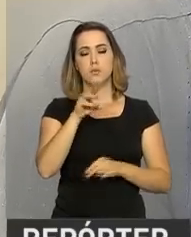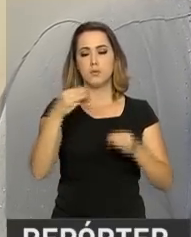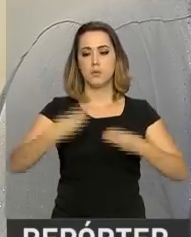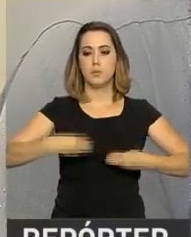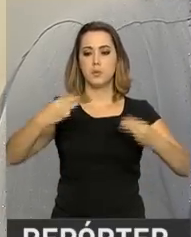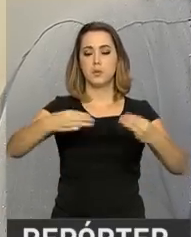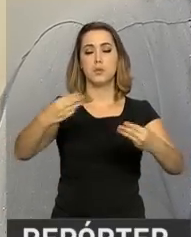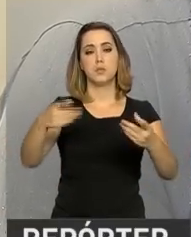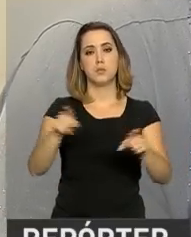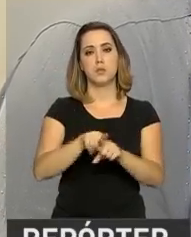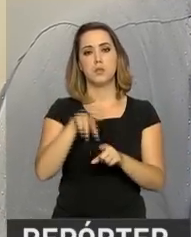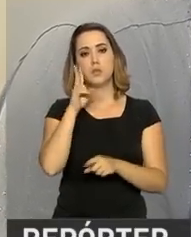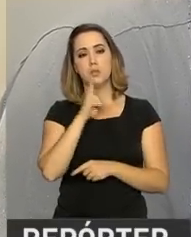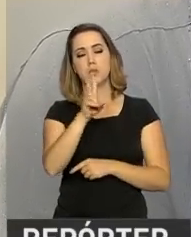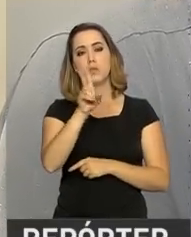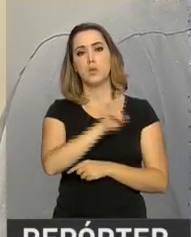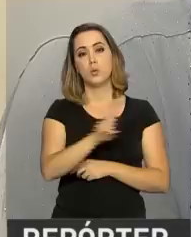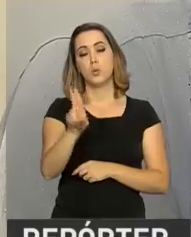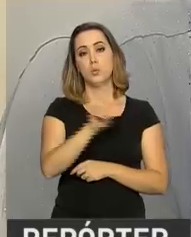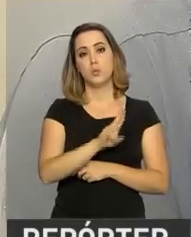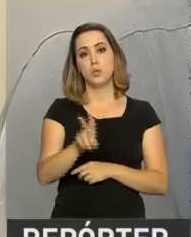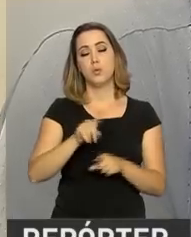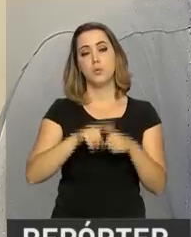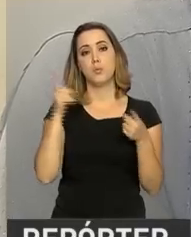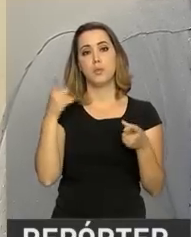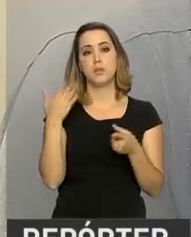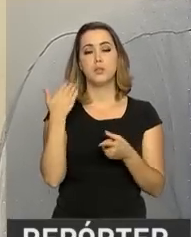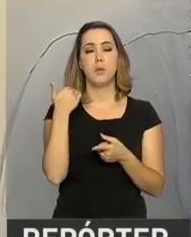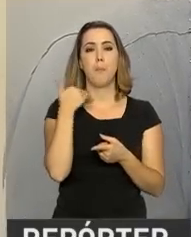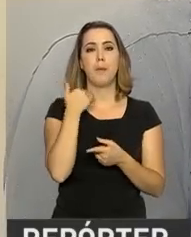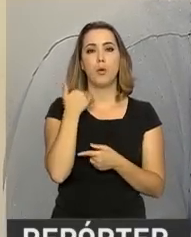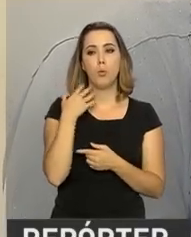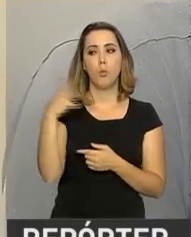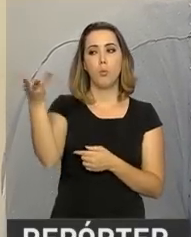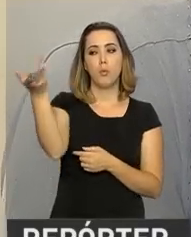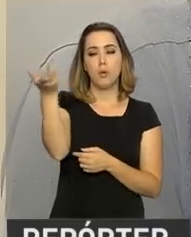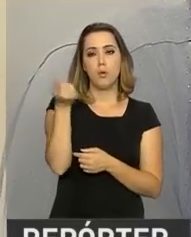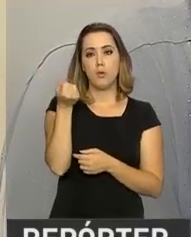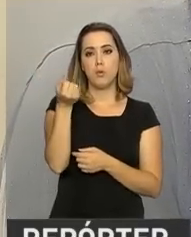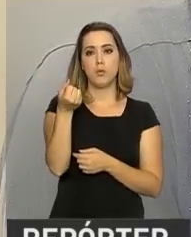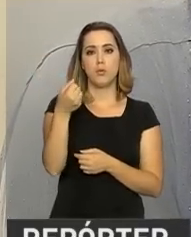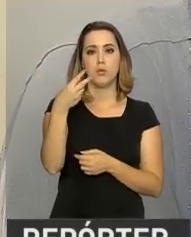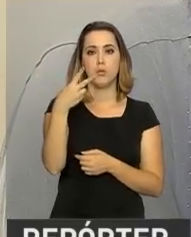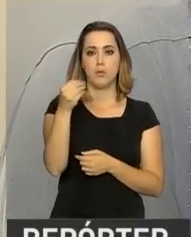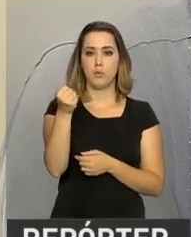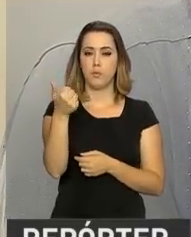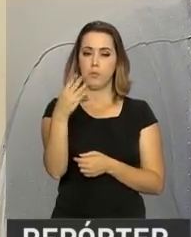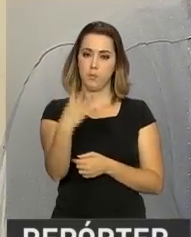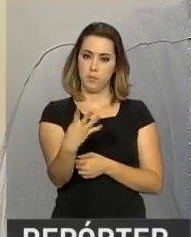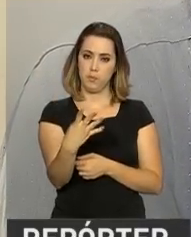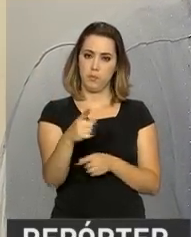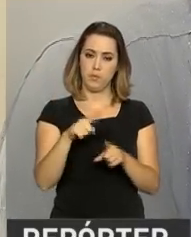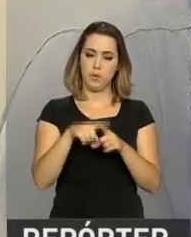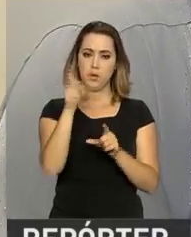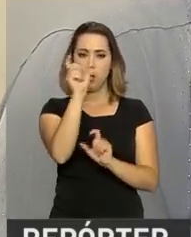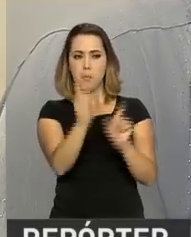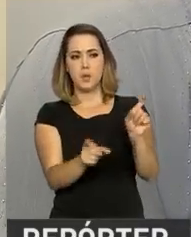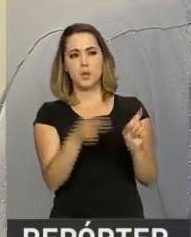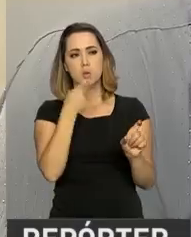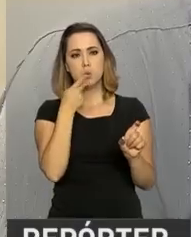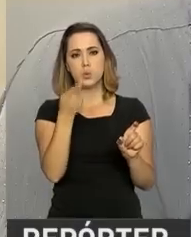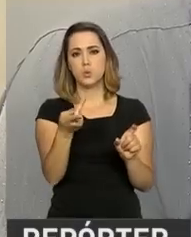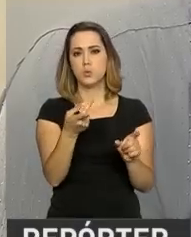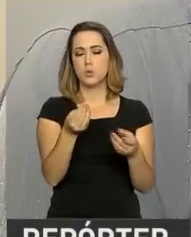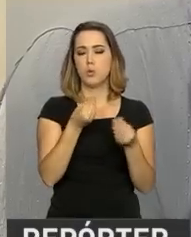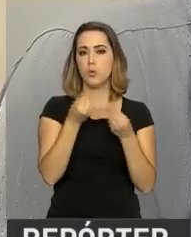ele descobre que o seu nome está lá, mas quando ele chega no banco e vem sacar o abono salarial de 2014, o agente bancário